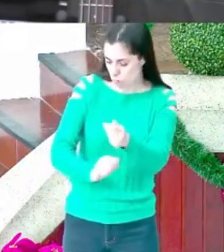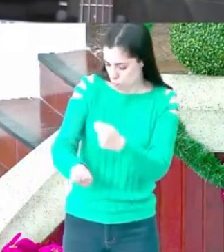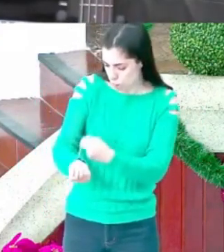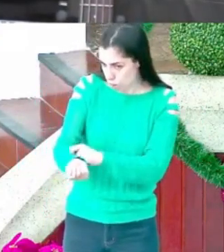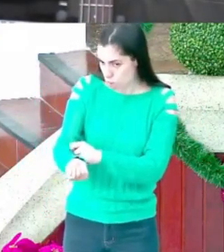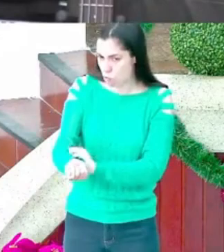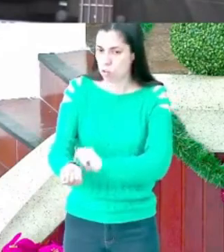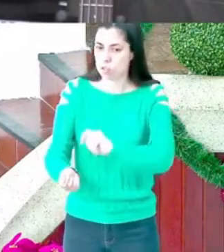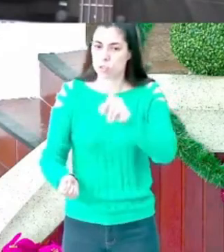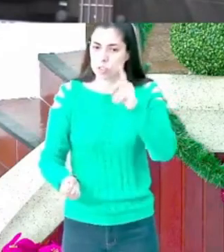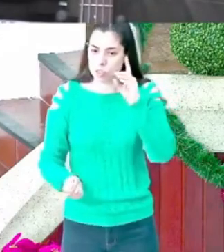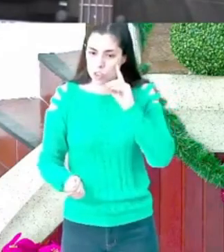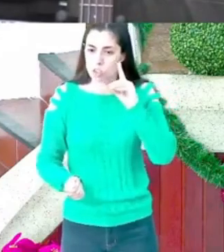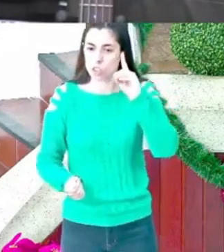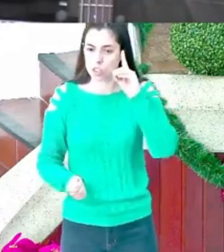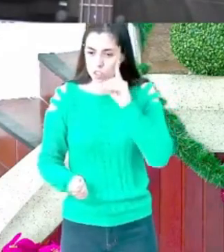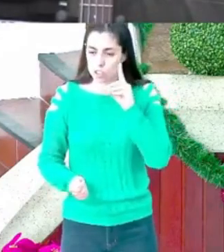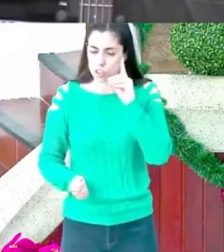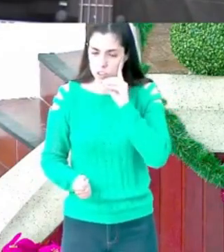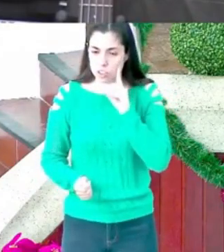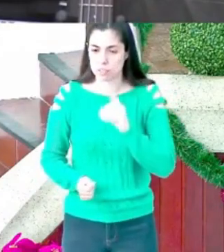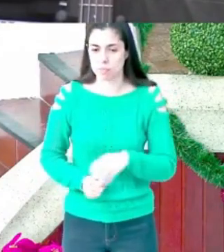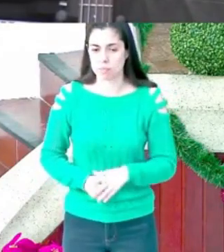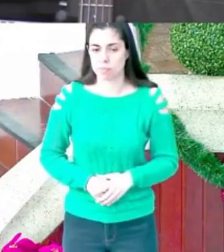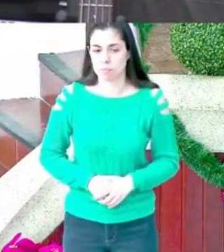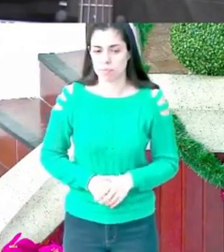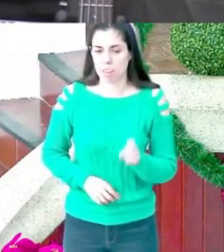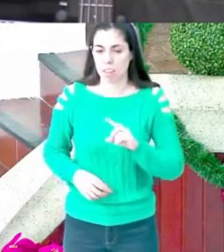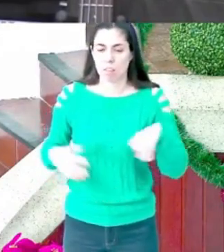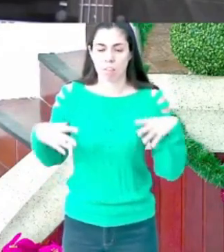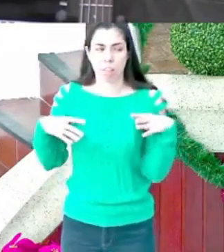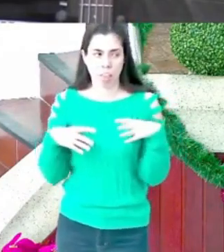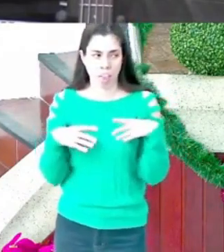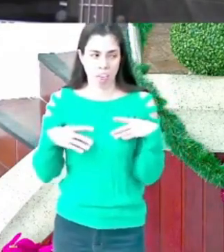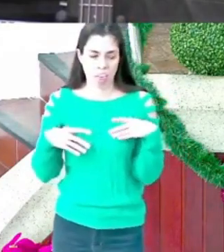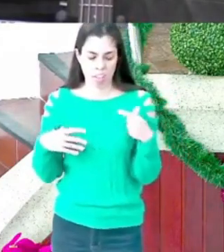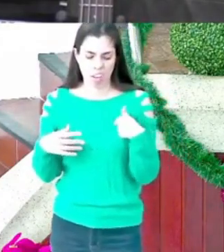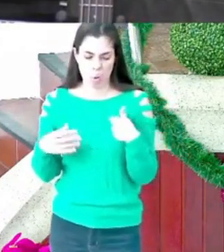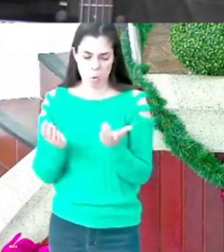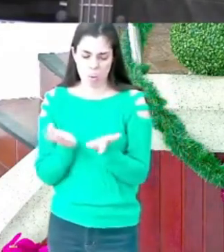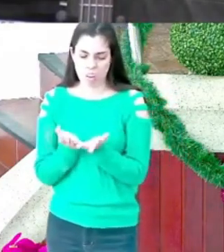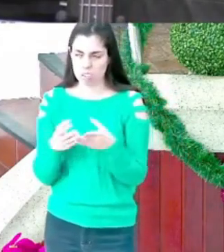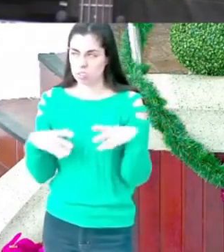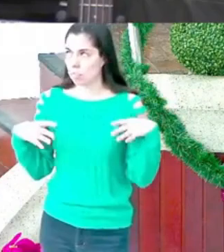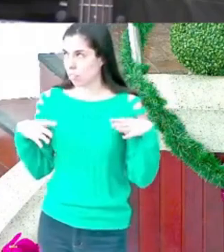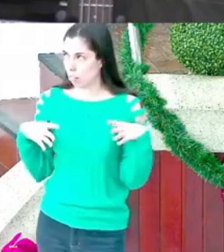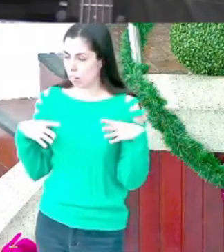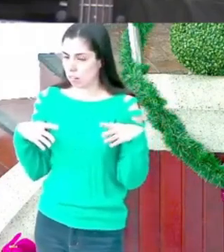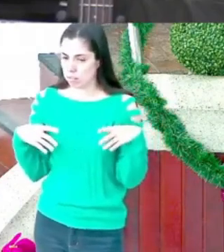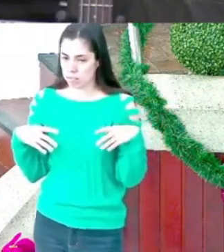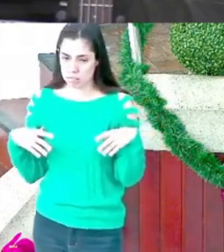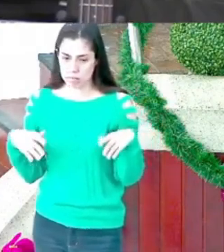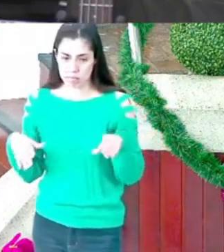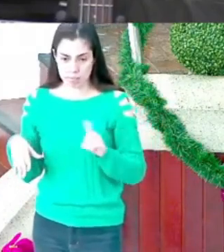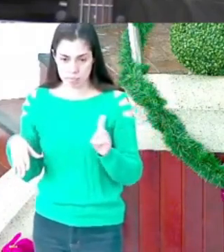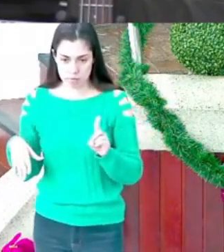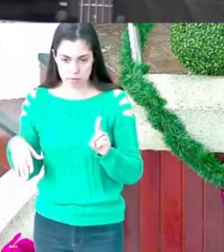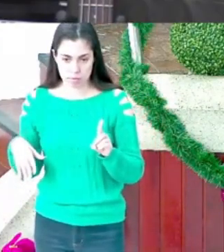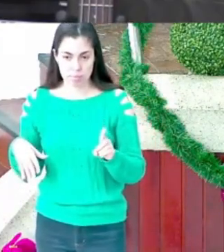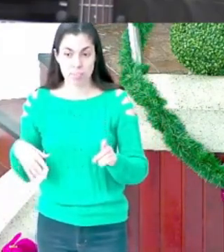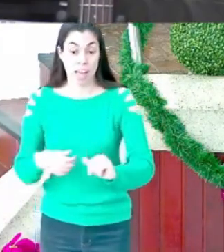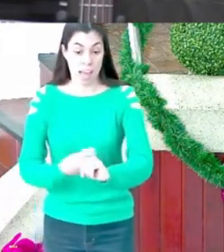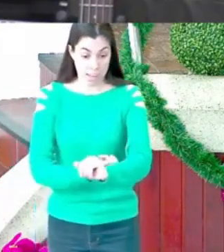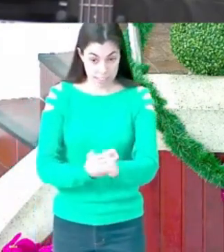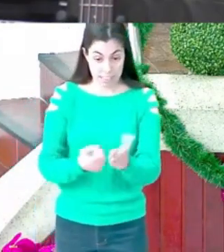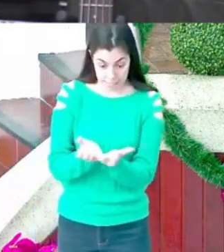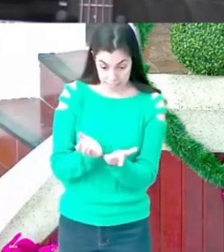a busca do exercício de disciplinas espirituais. Cristo não está assumindo